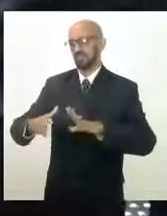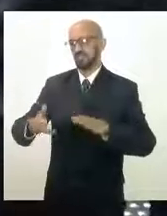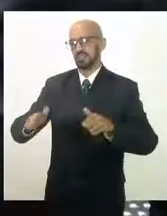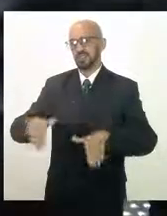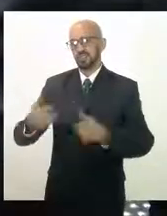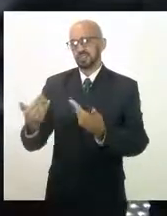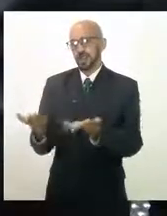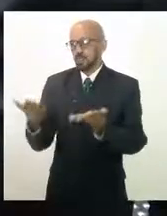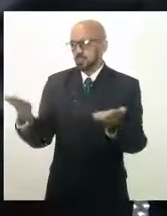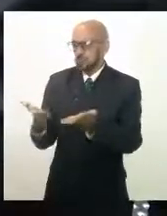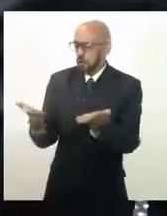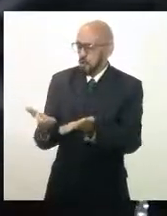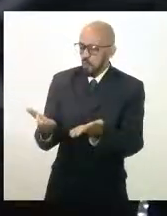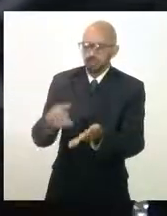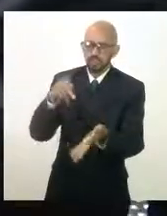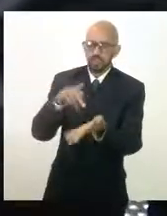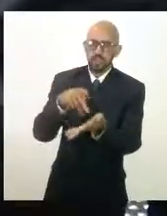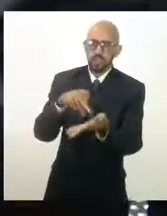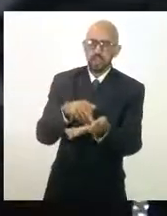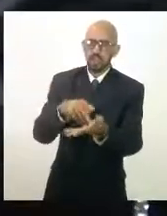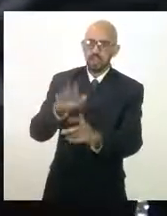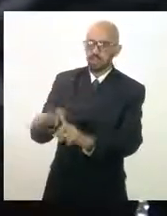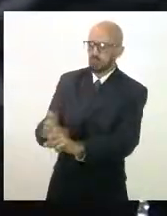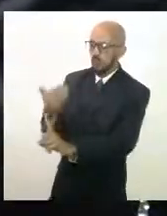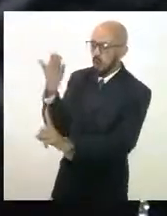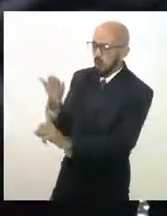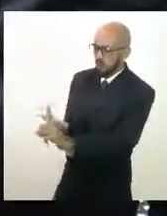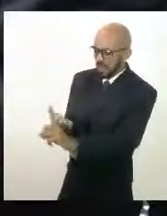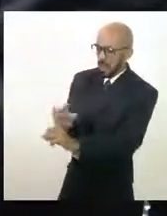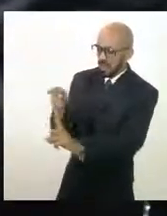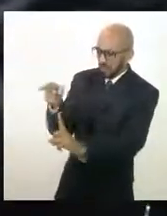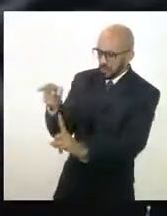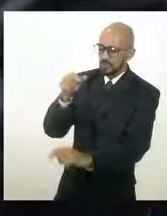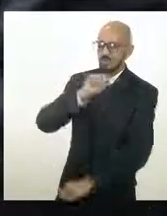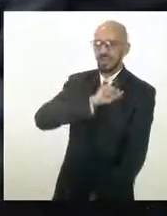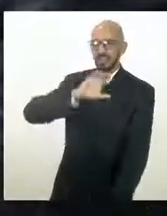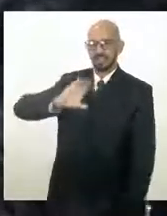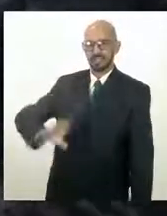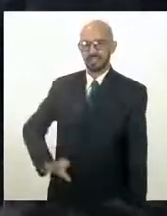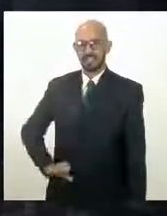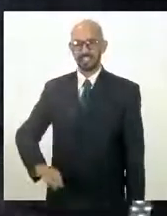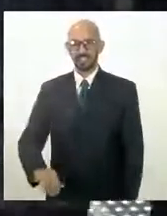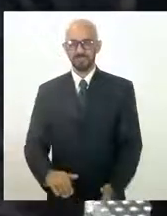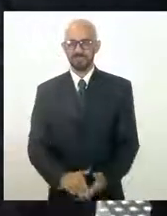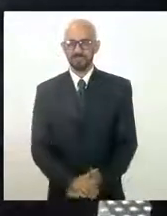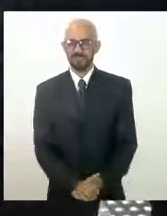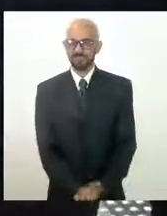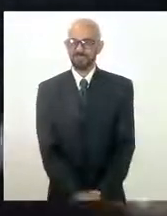hoje, verdadeiramente, uma homenagem a você, André Siciliano.